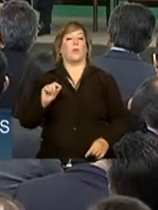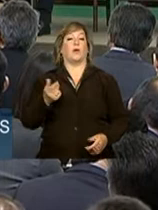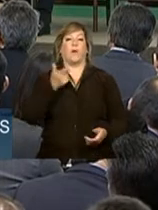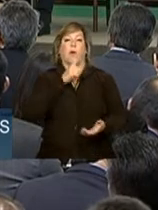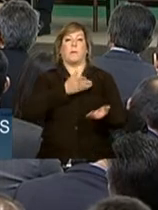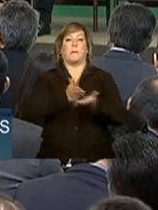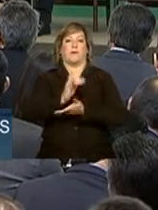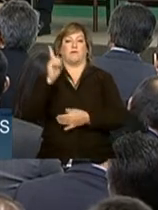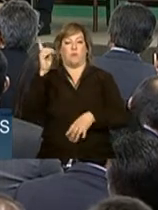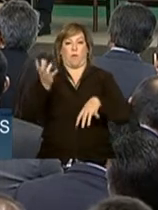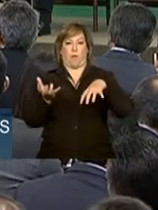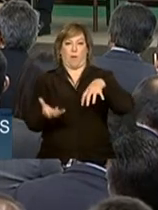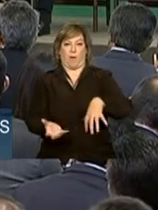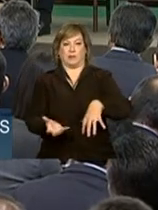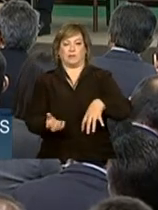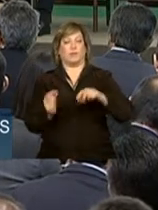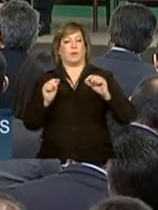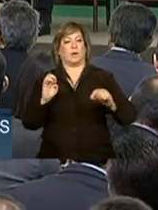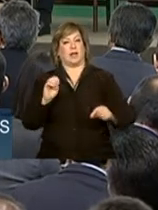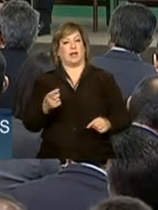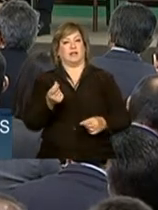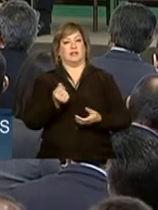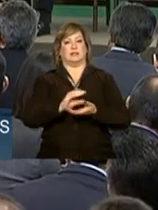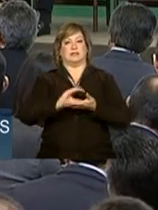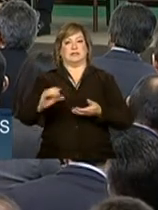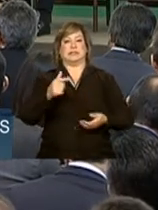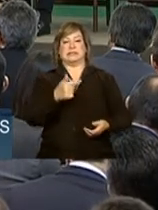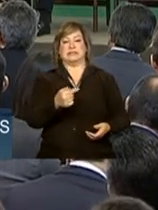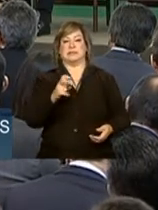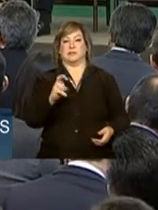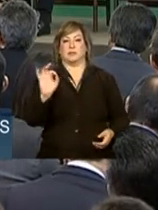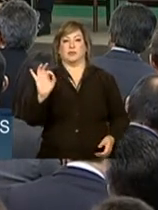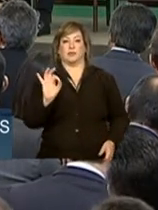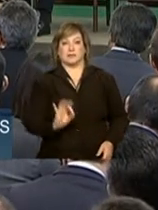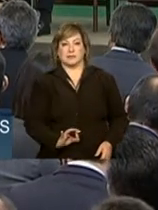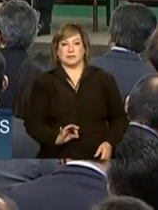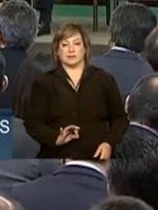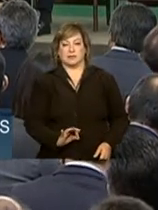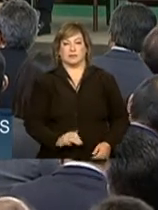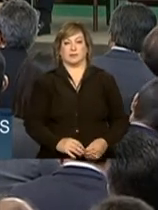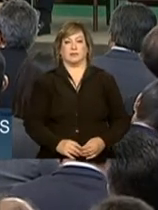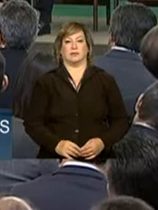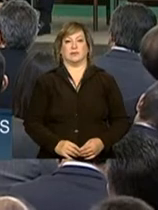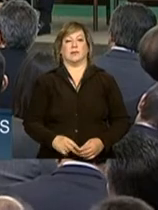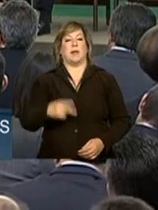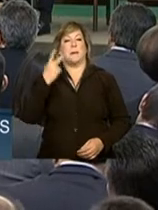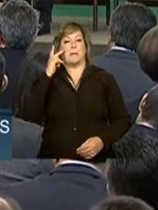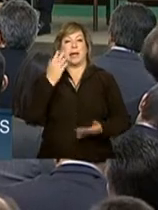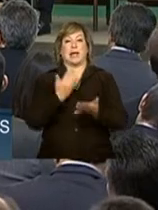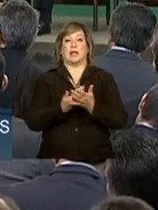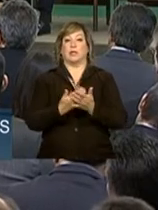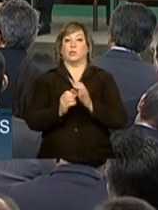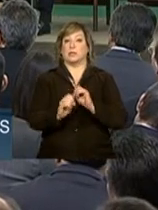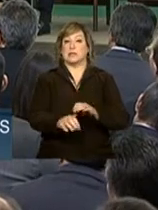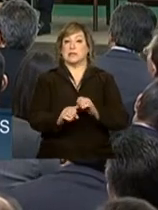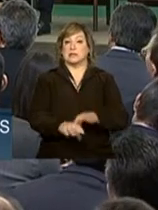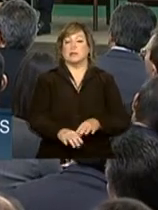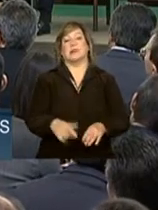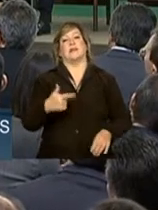no Congresso, que é a destinação dos 75% para educação e